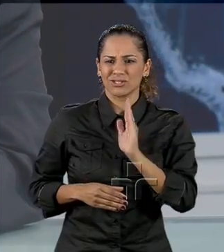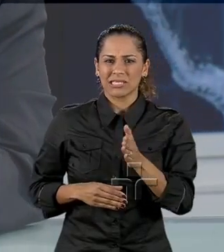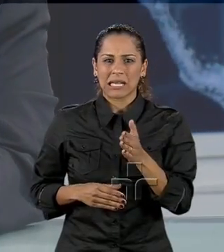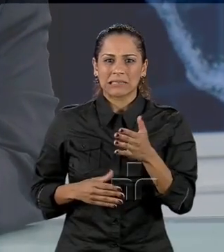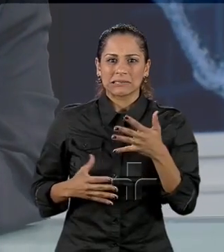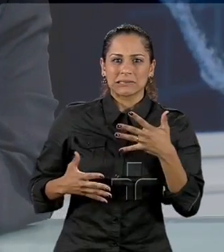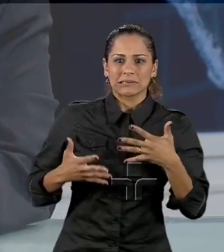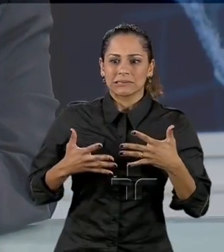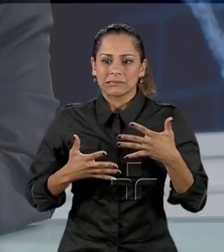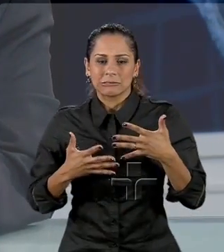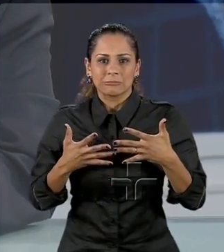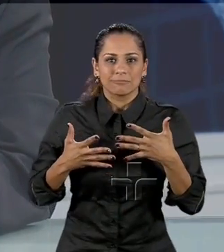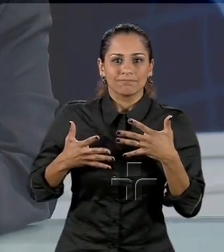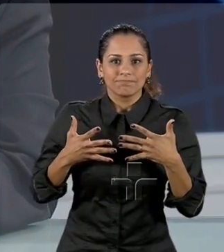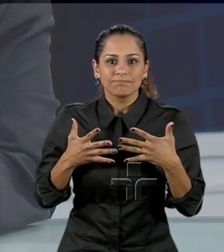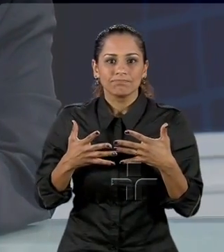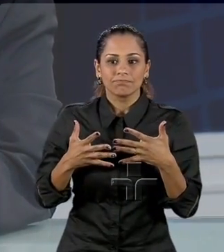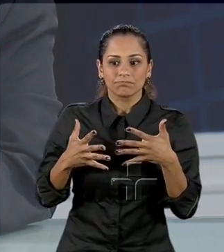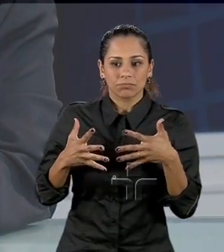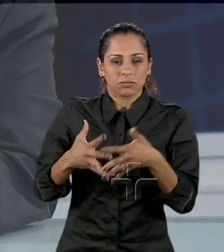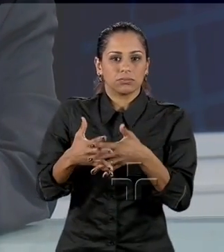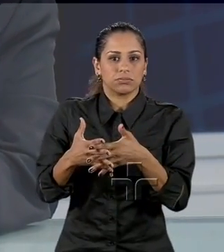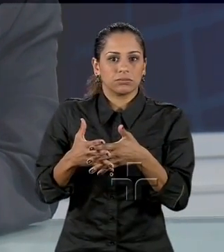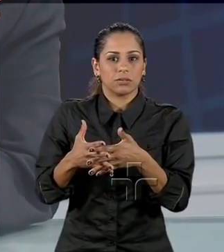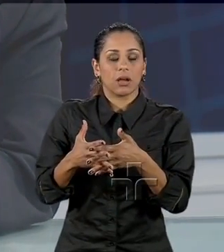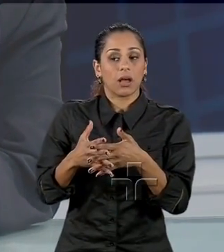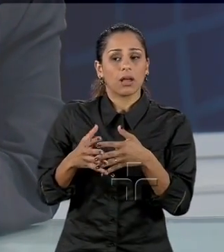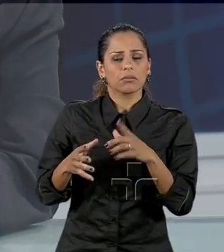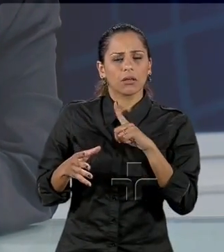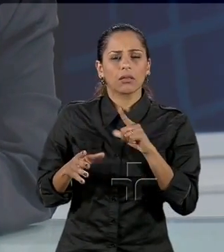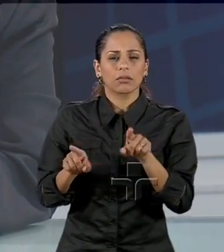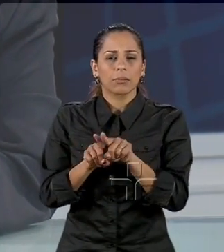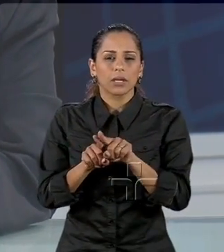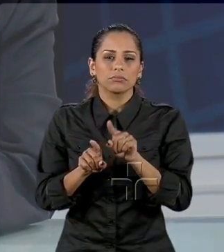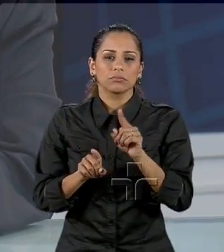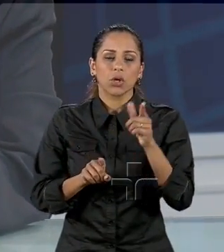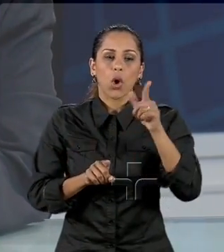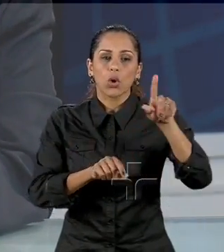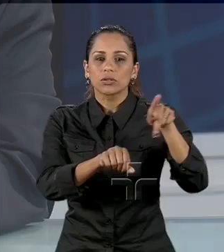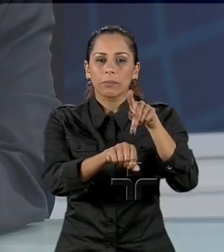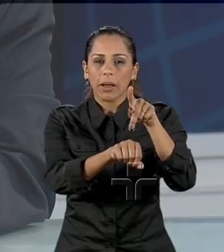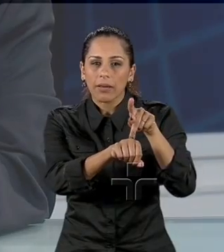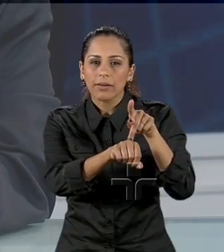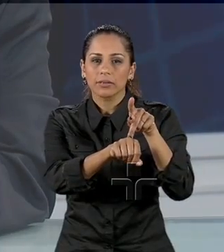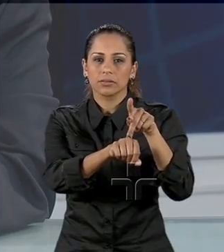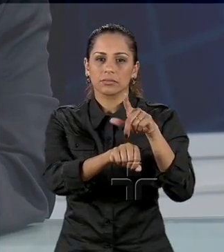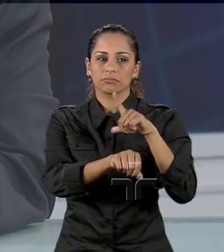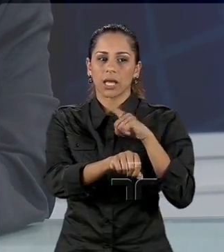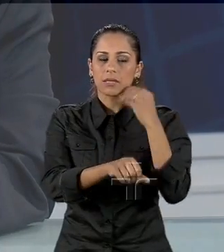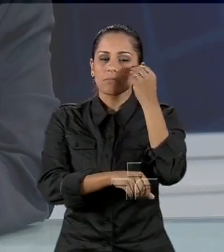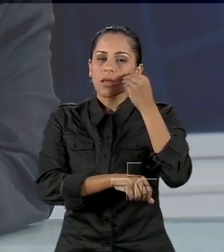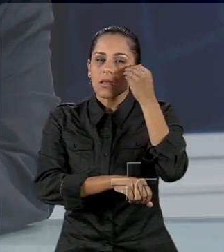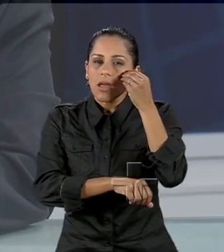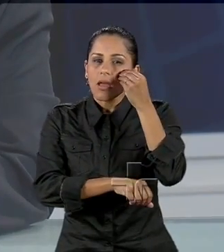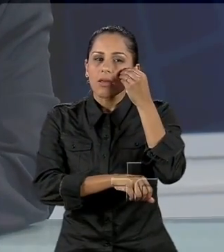acho que isso é algo até assimilável em democracias que tenham experiências mais longas dessa educação política que falava o ministro